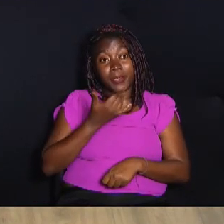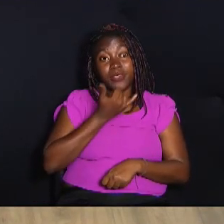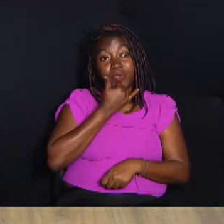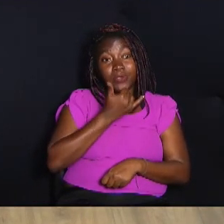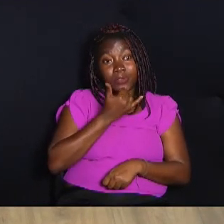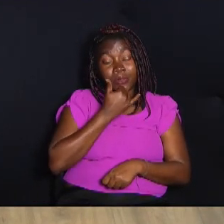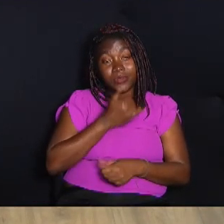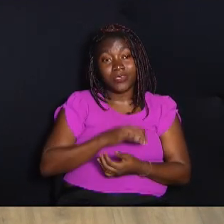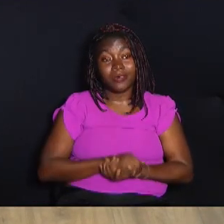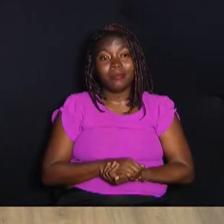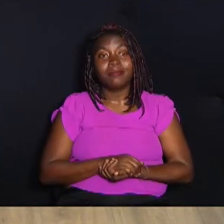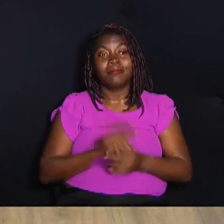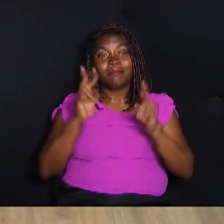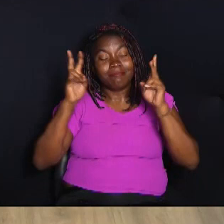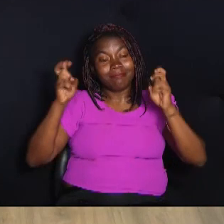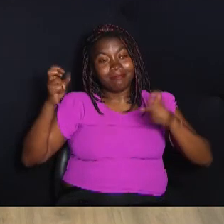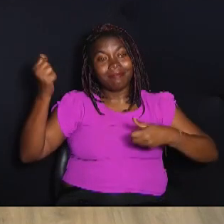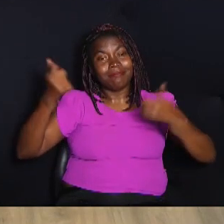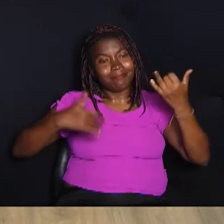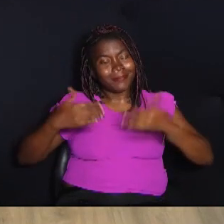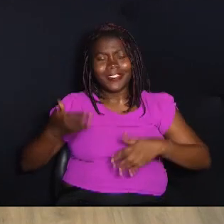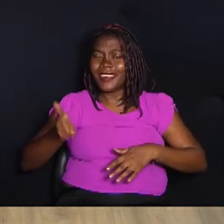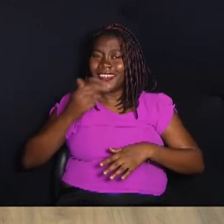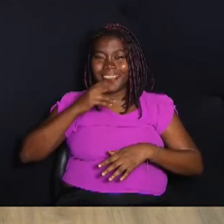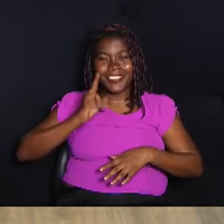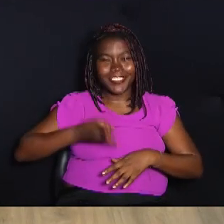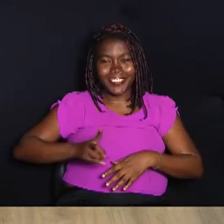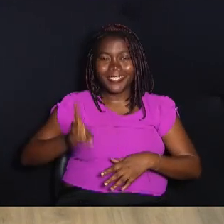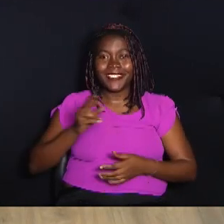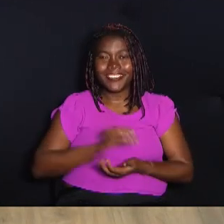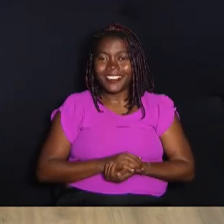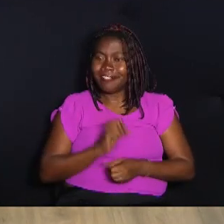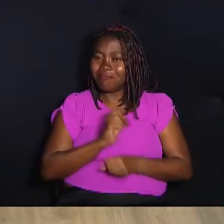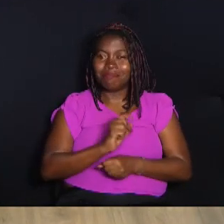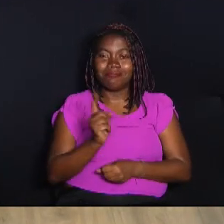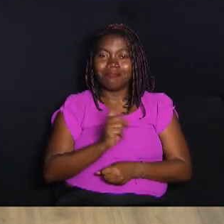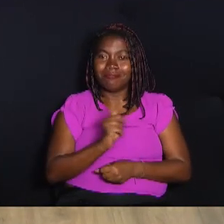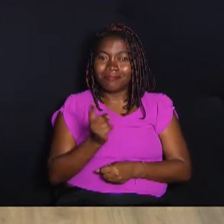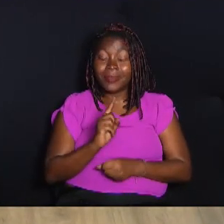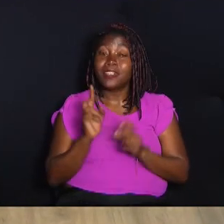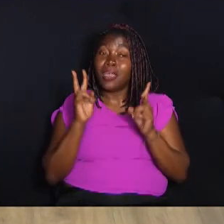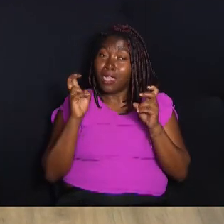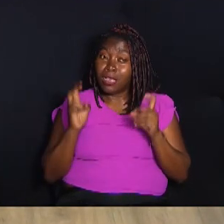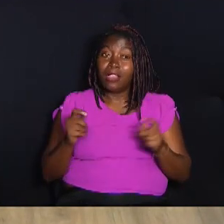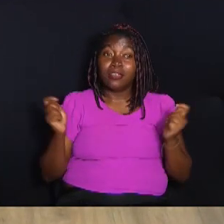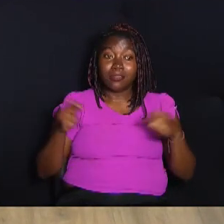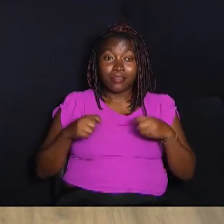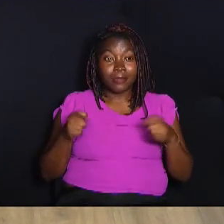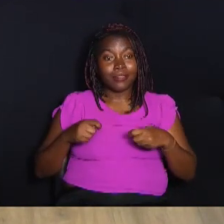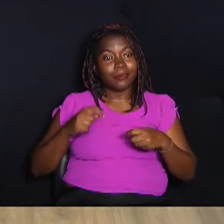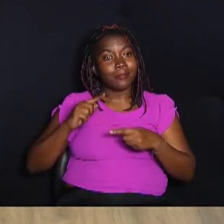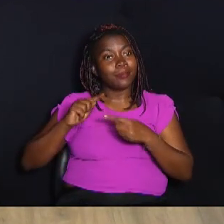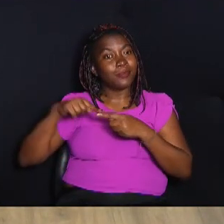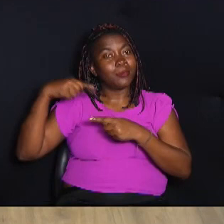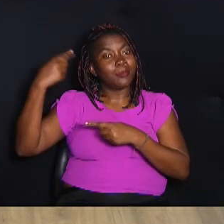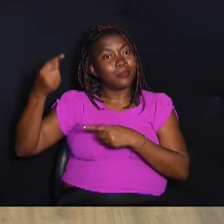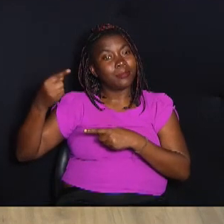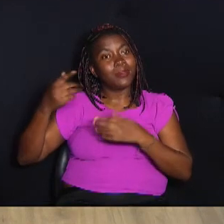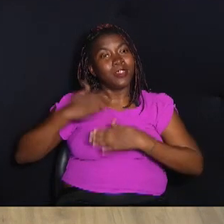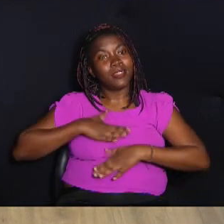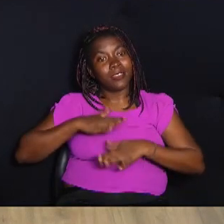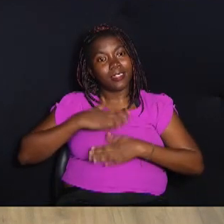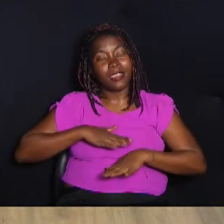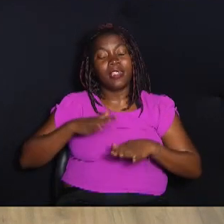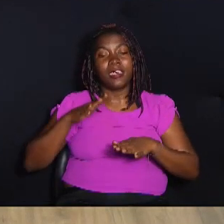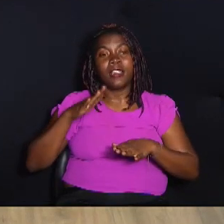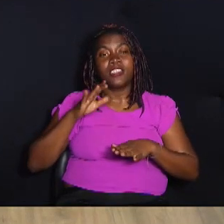que o assunto foi rendendo. Vamos continuar. E a gente, vamos é um embora. assunto que dá para continuar mais uma hora tranquilamente. Lucimária, só